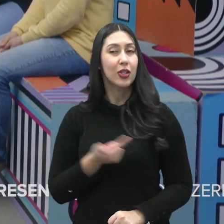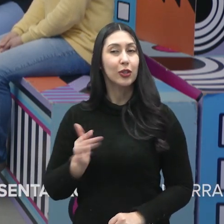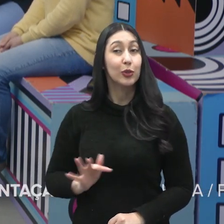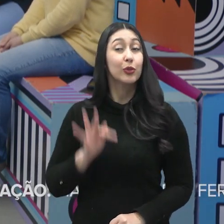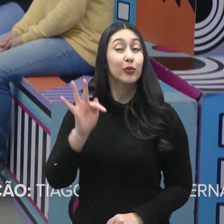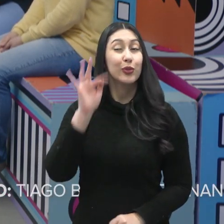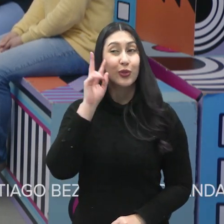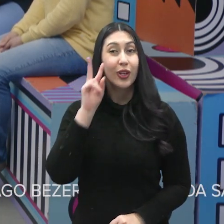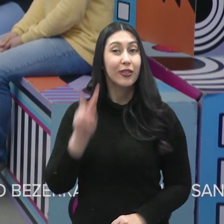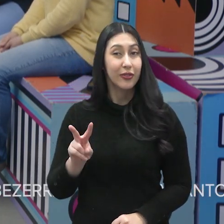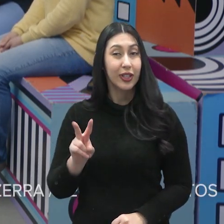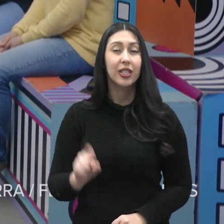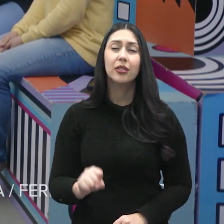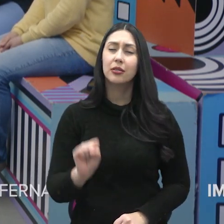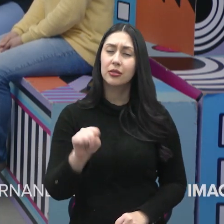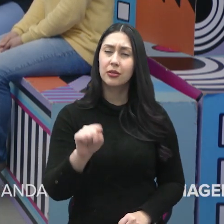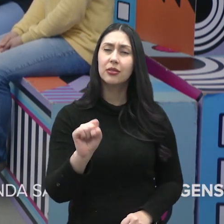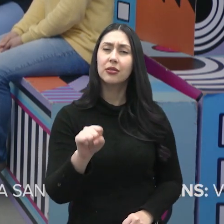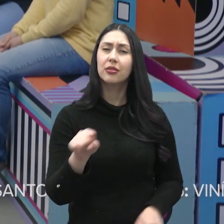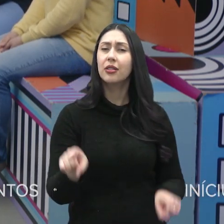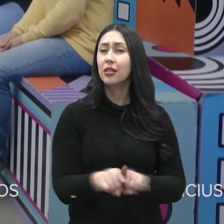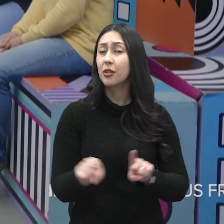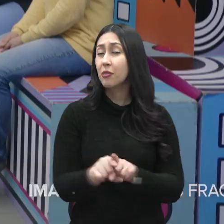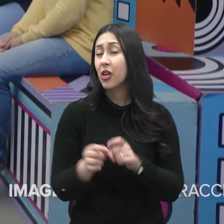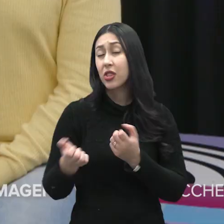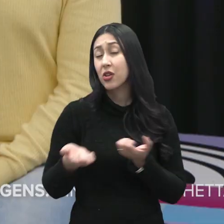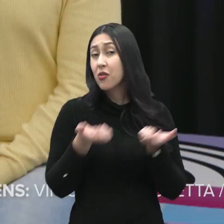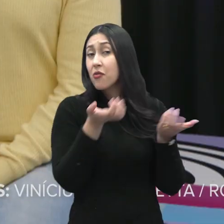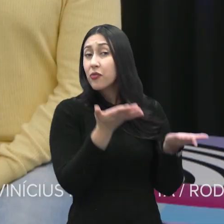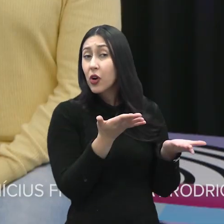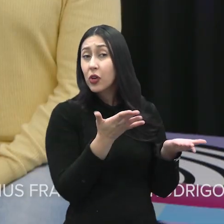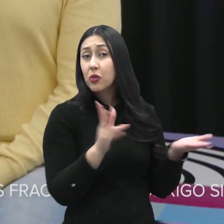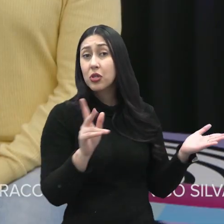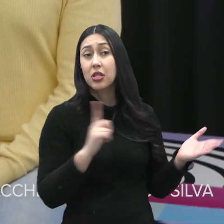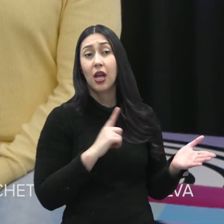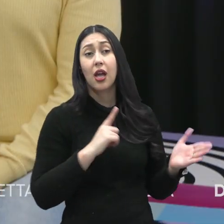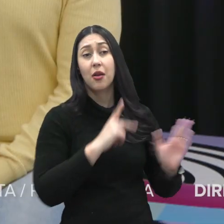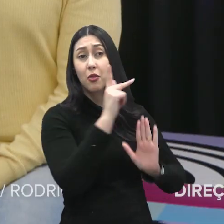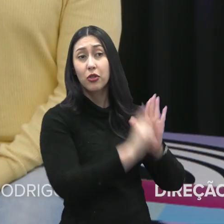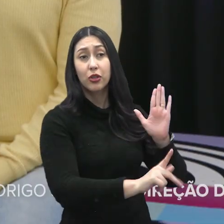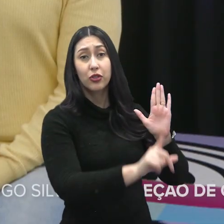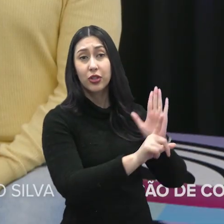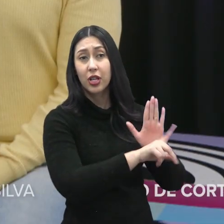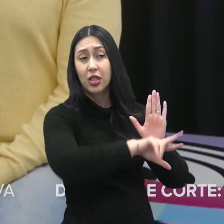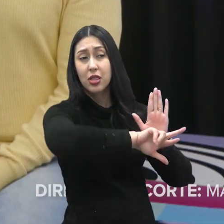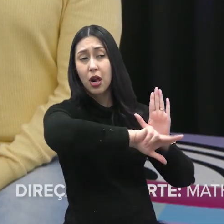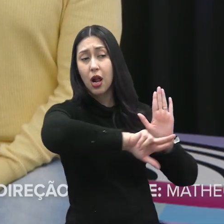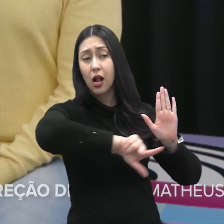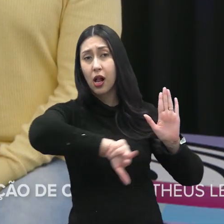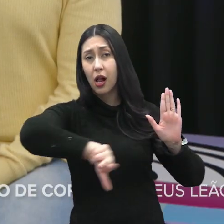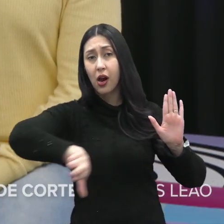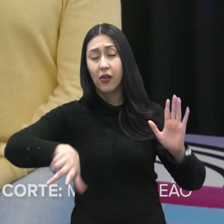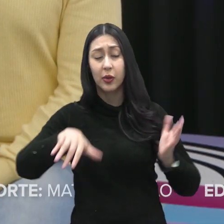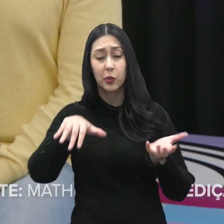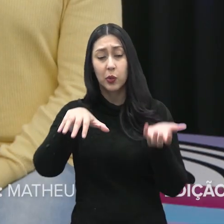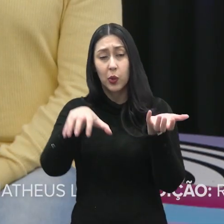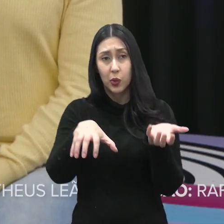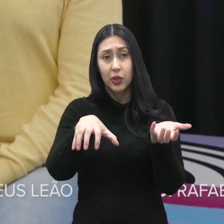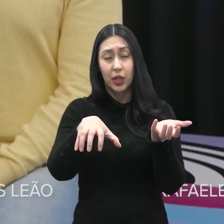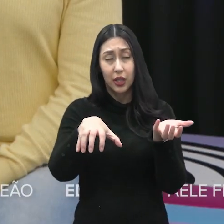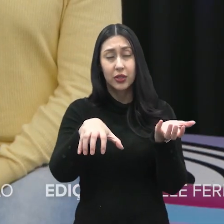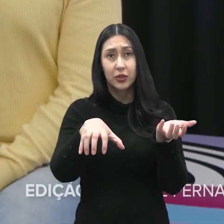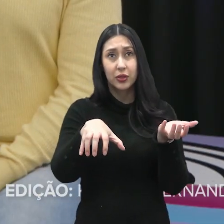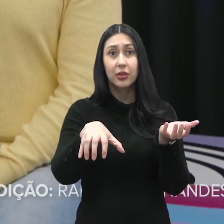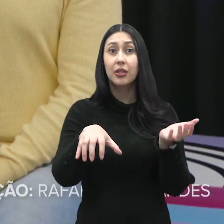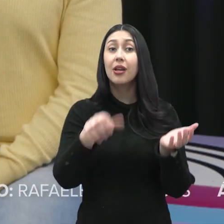ainda vai ouvir falar sobre isso mais pela frente, né, Fê? Com certeza. Até fora daqui também aconteceu vários projetos de lei, né, fora do Congresso, né, que